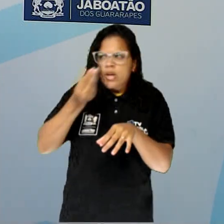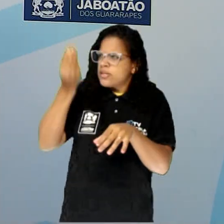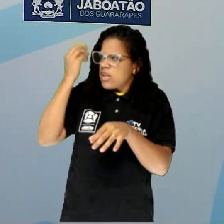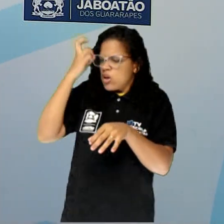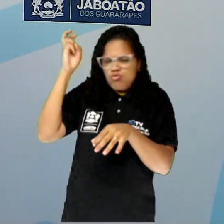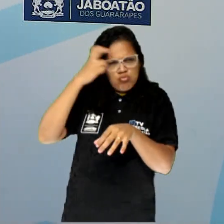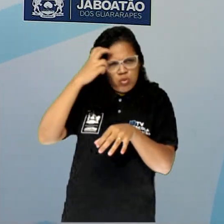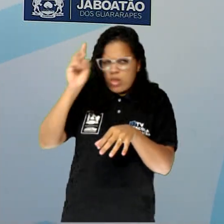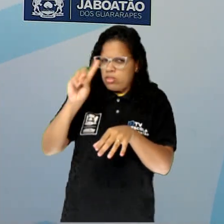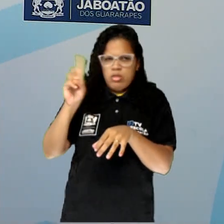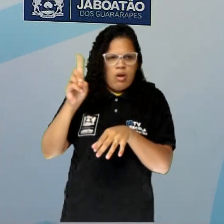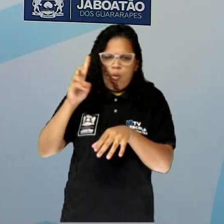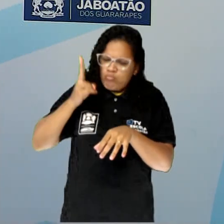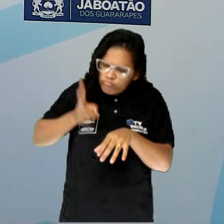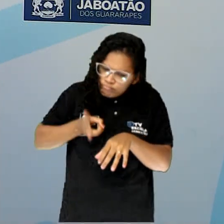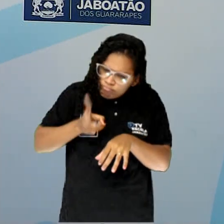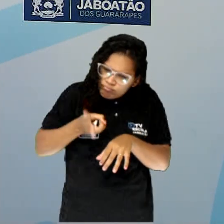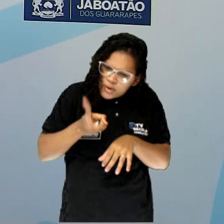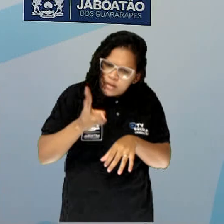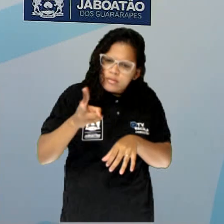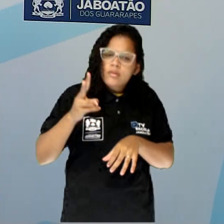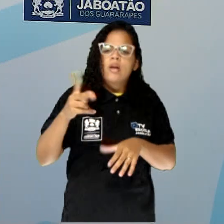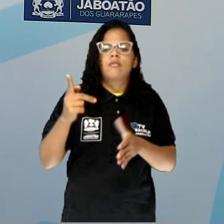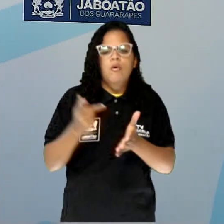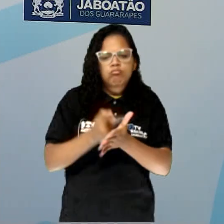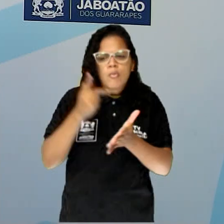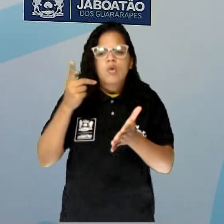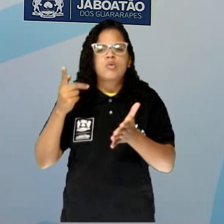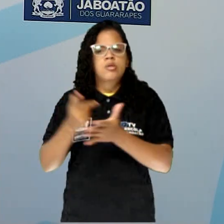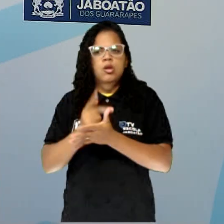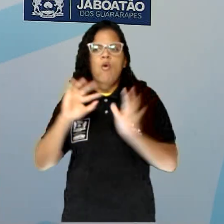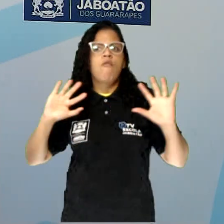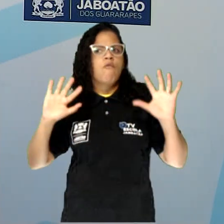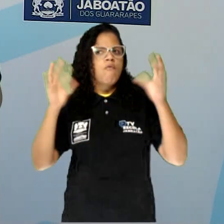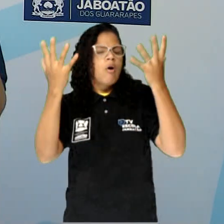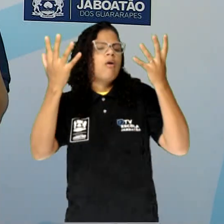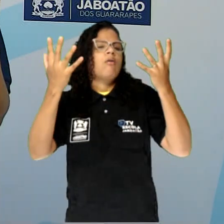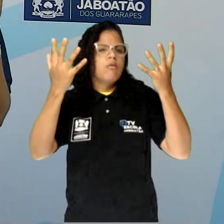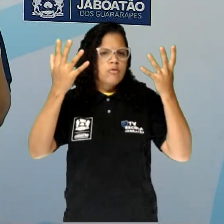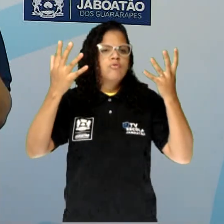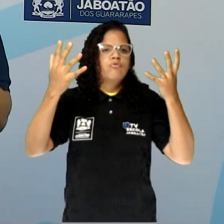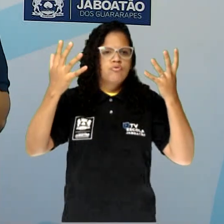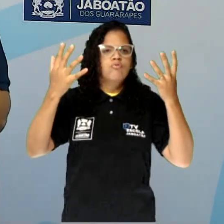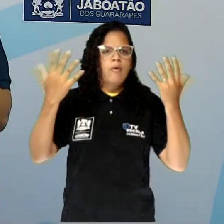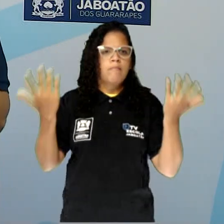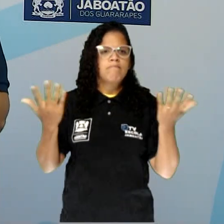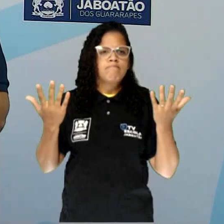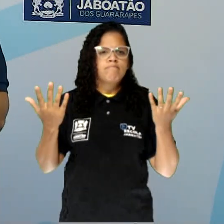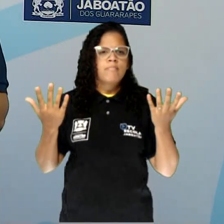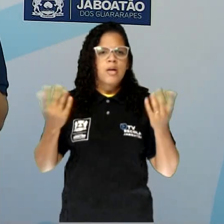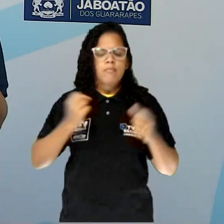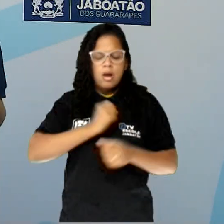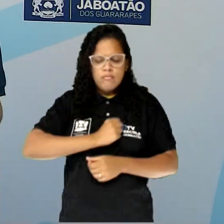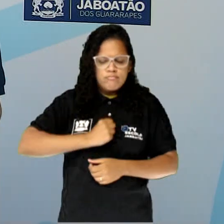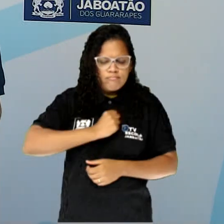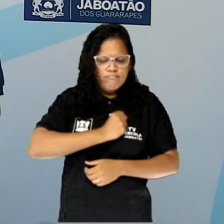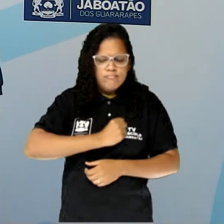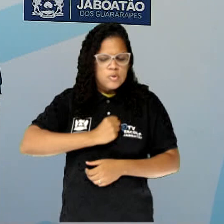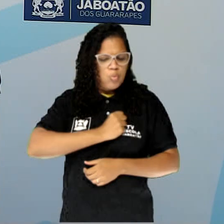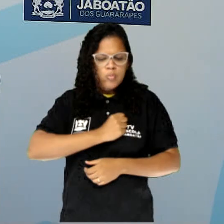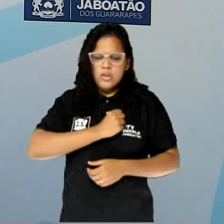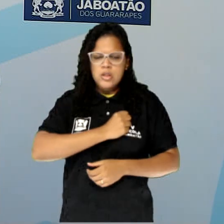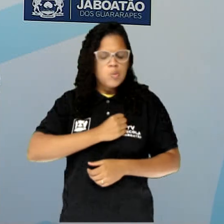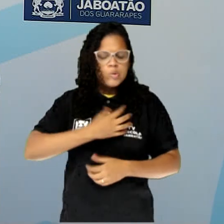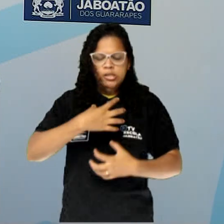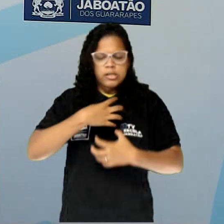cultural, eles ficam realizando festas, comemorações, meio que para matar a saudade do lugar